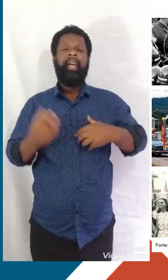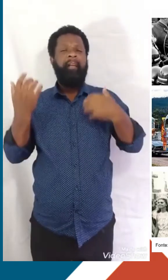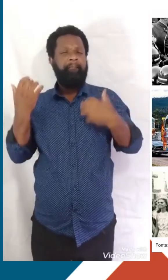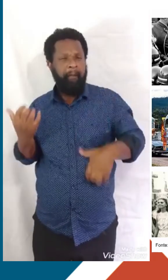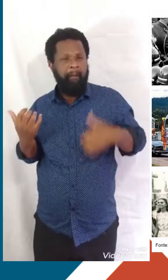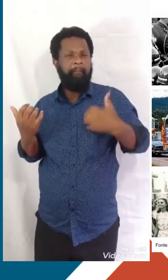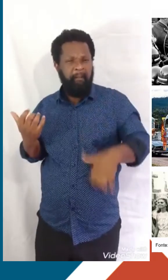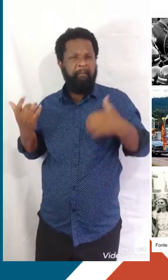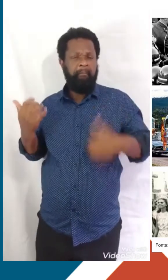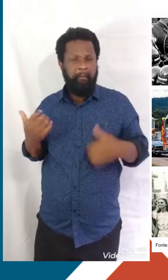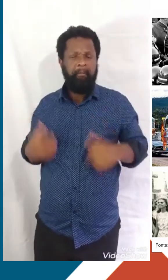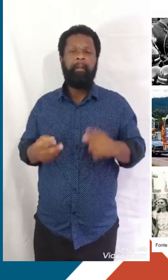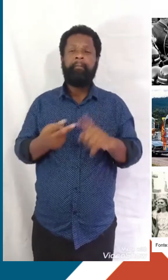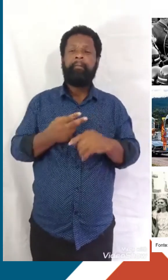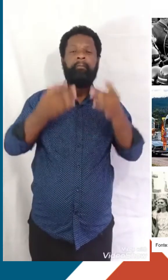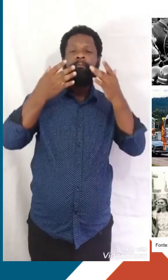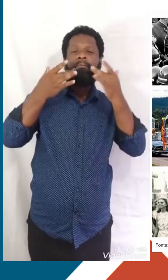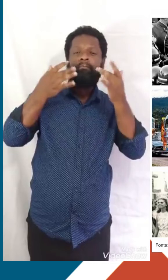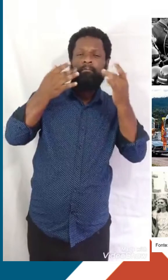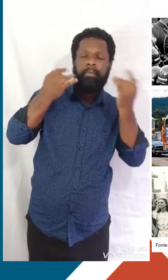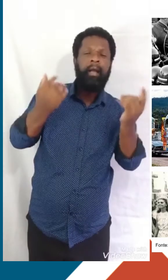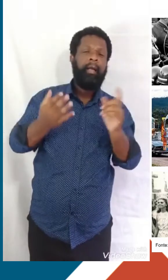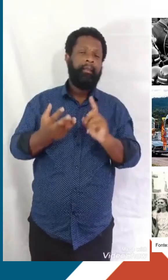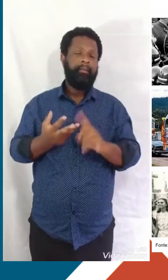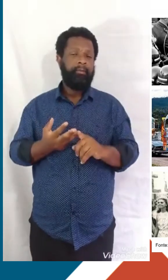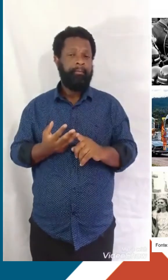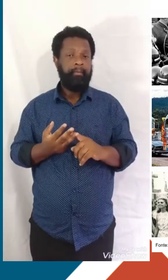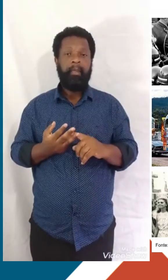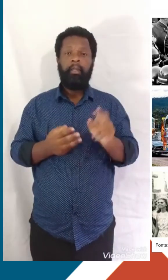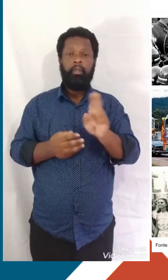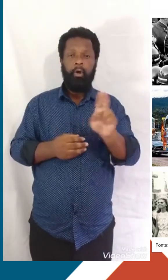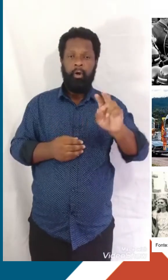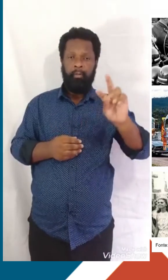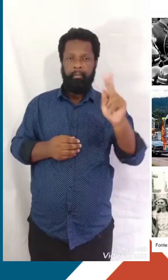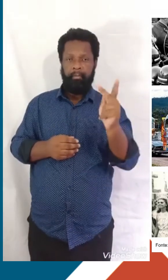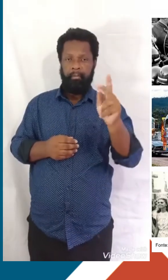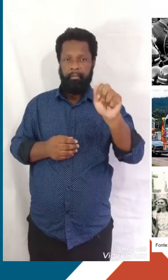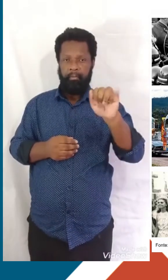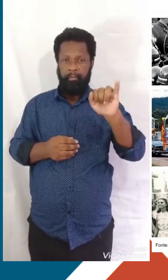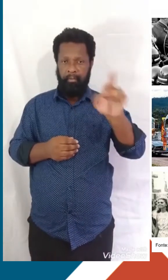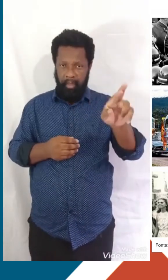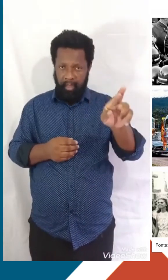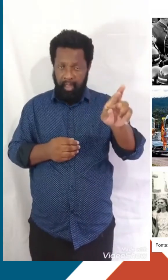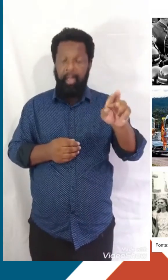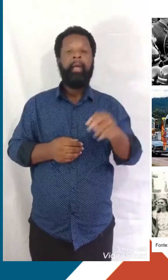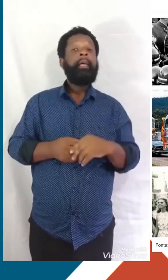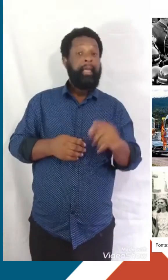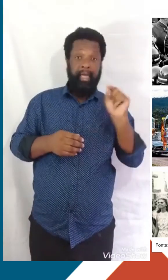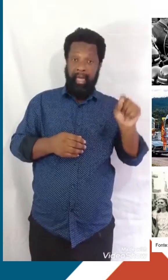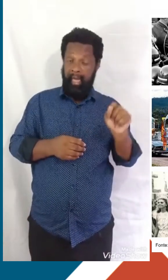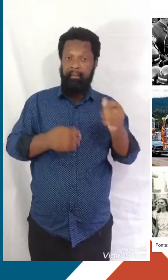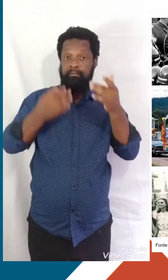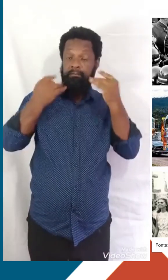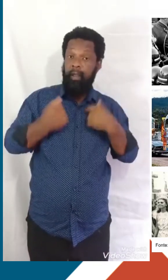Woodstock, em Nova York, a peça teatral Hair, que exalta a cultura hippie e que tornou-se